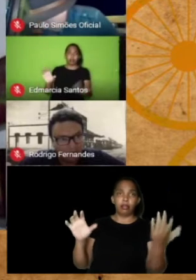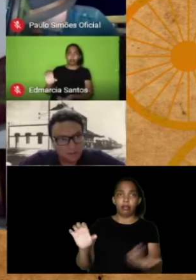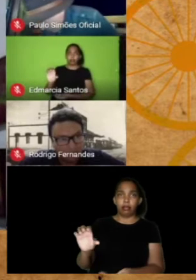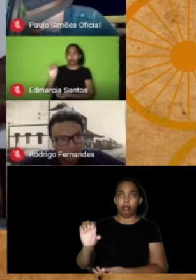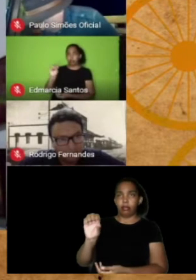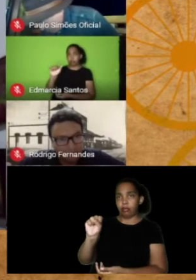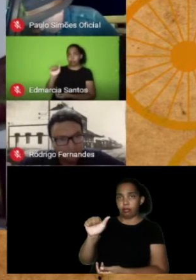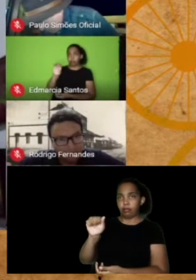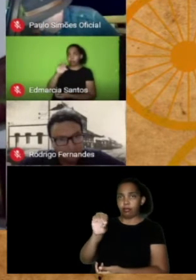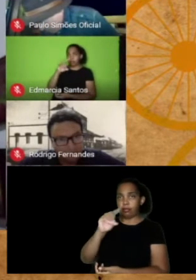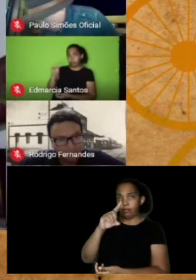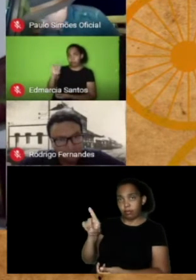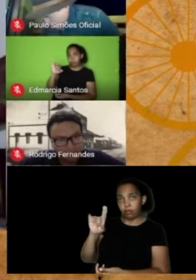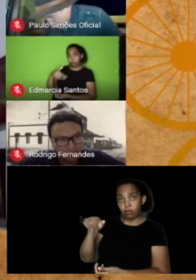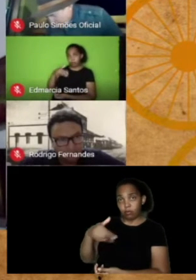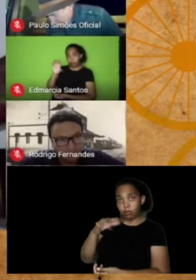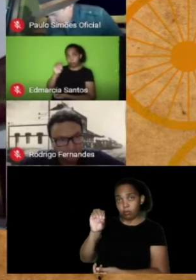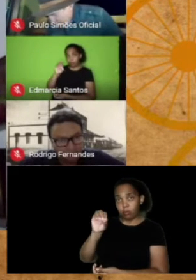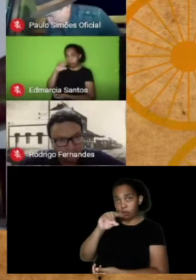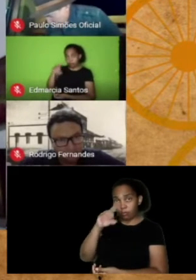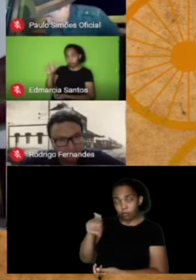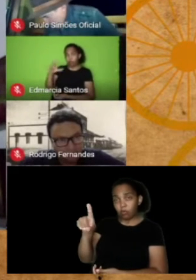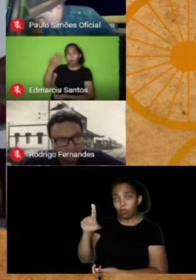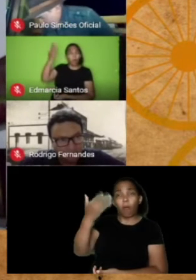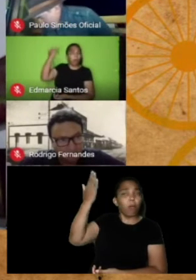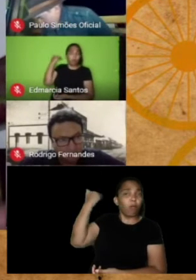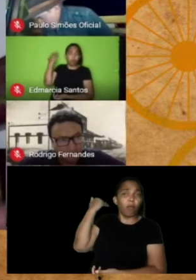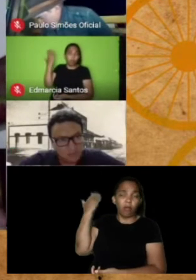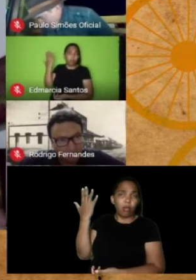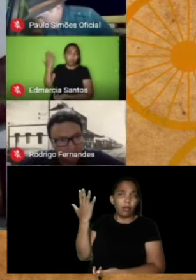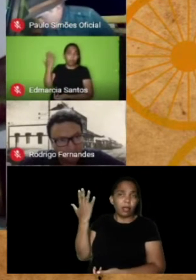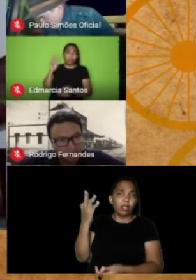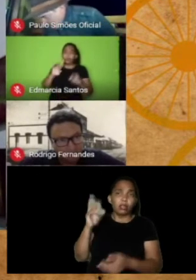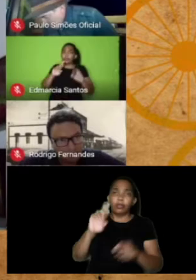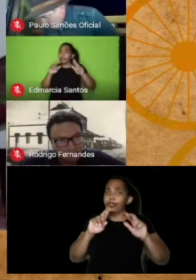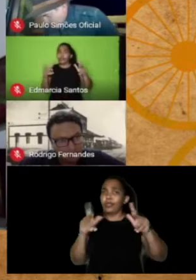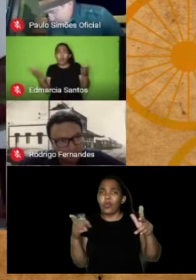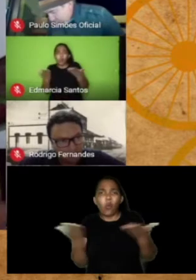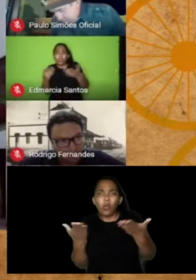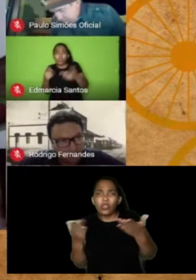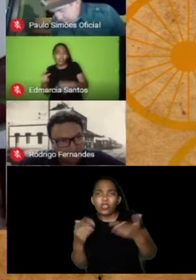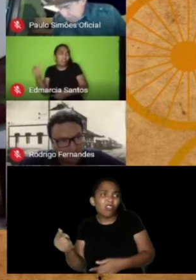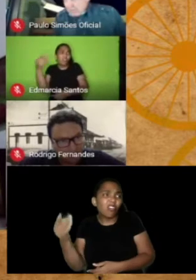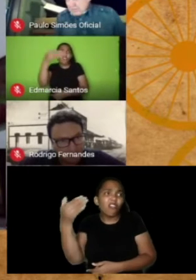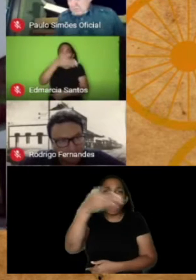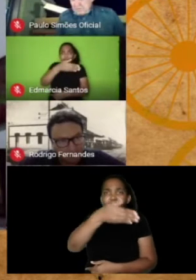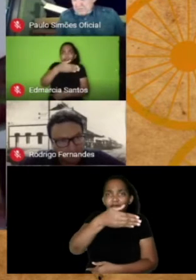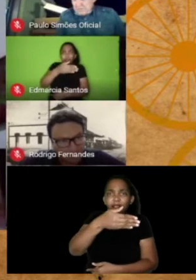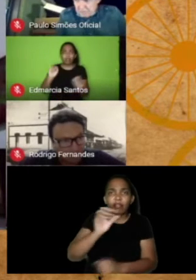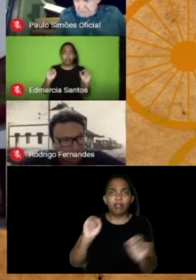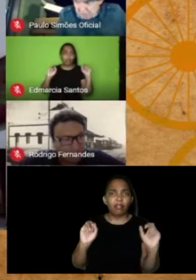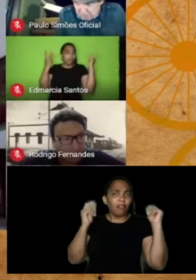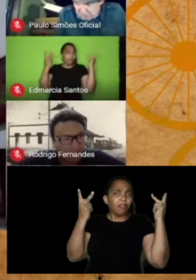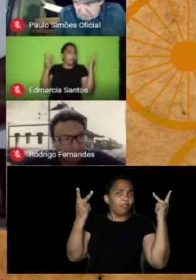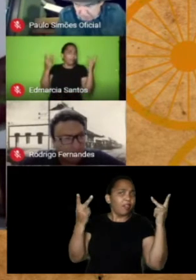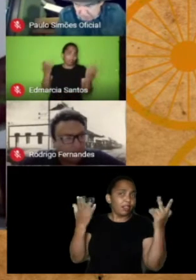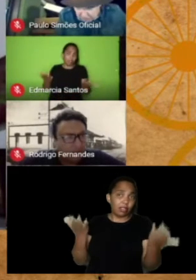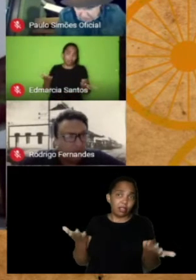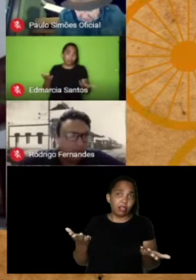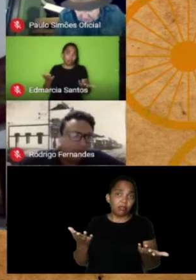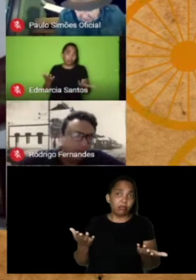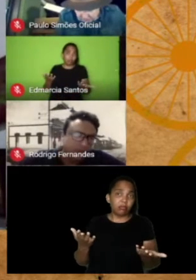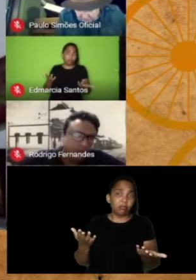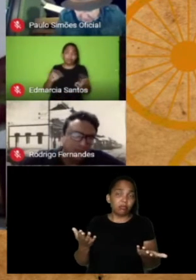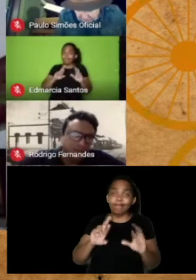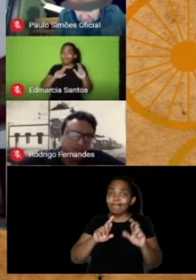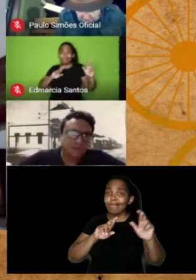de Corumbá. Era uma coisa. Hoje, se você vai na festa de São João de Corumbá, há uns 5 anos eu fui, é